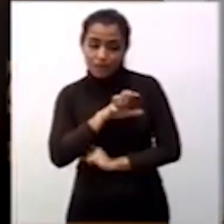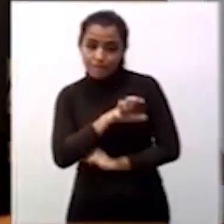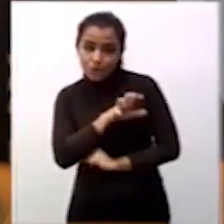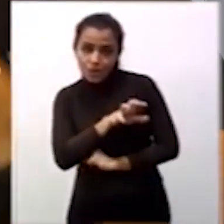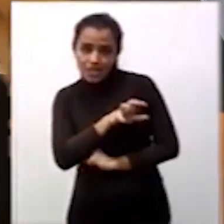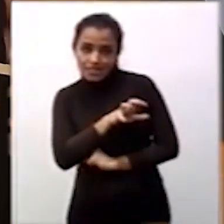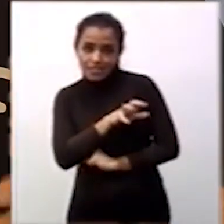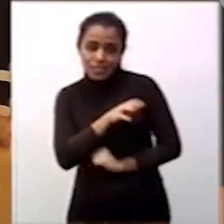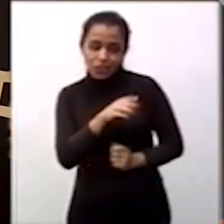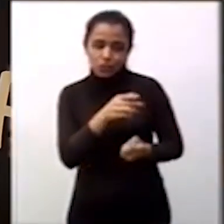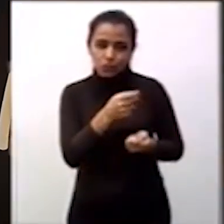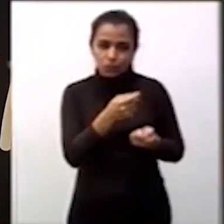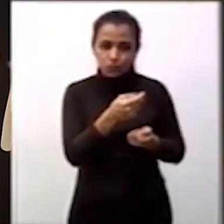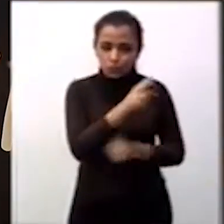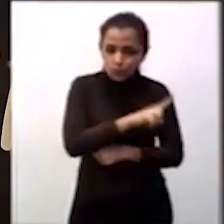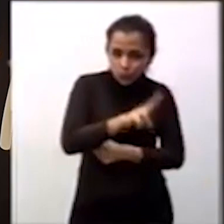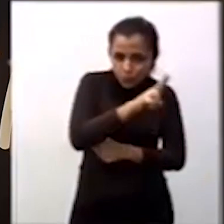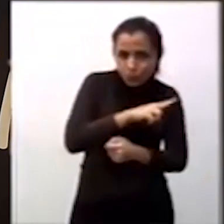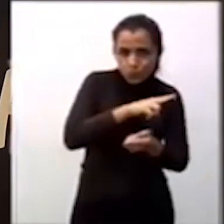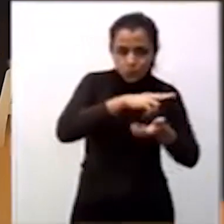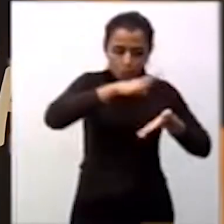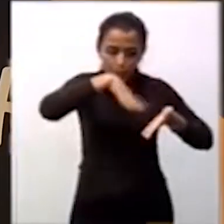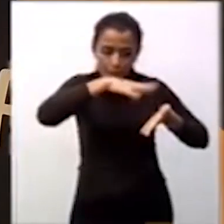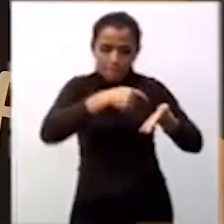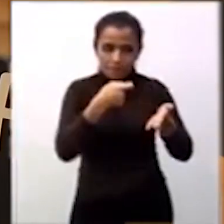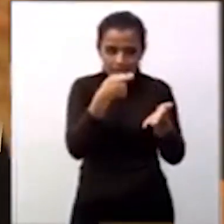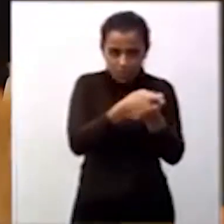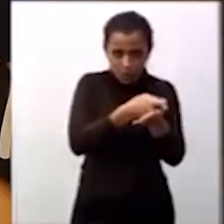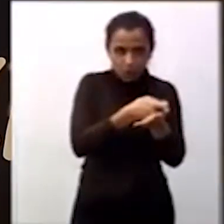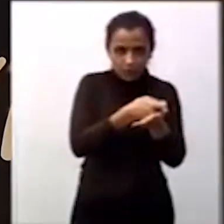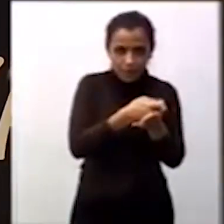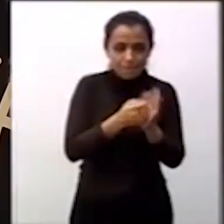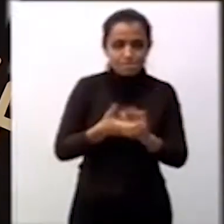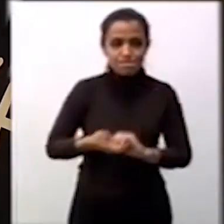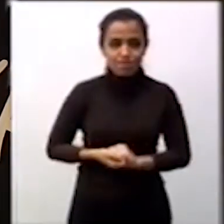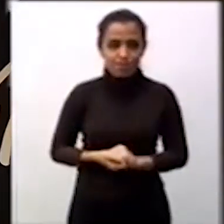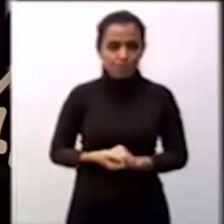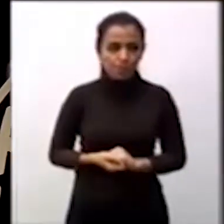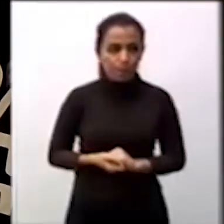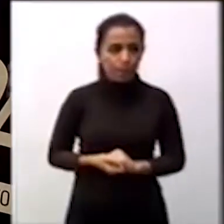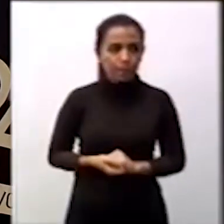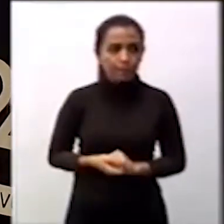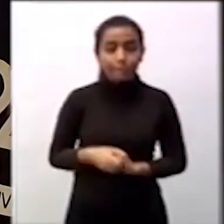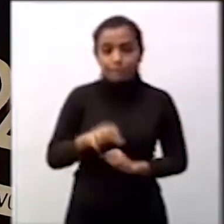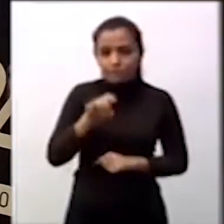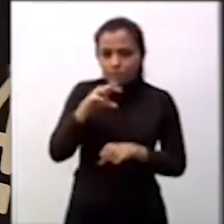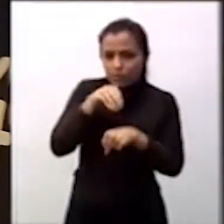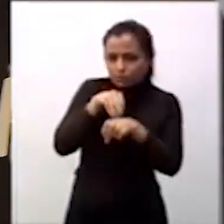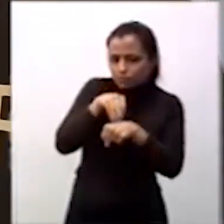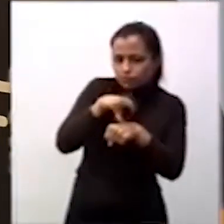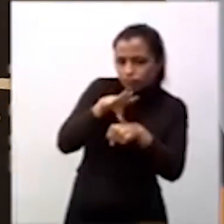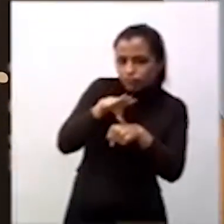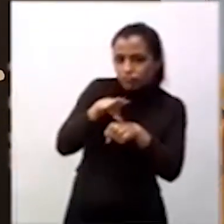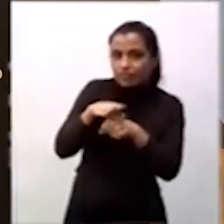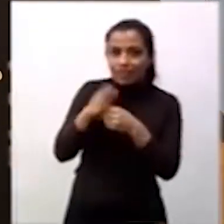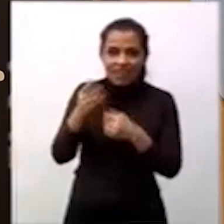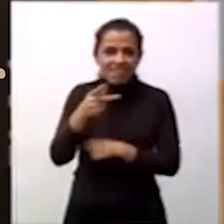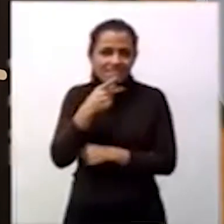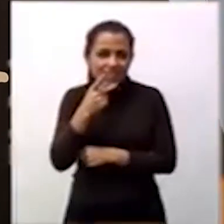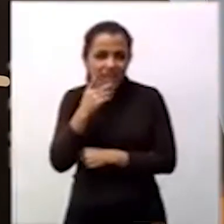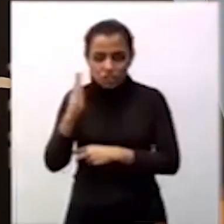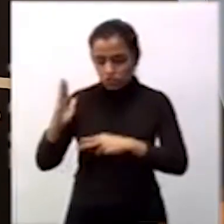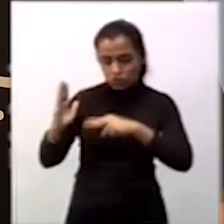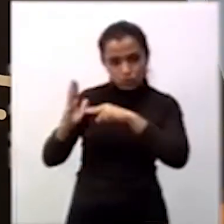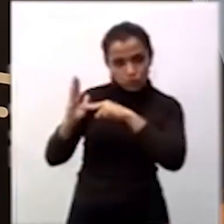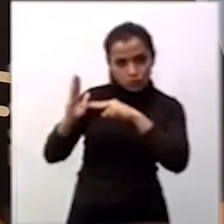da energia elétrica da minha conta mensal. E aí para finalizar, vai uma recomendação importante, já que eu falei de